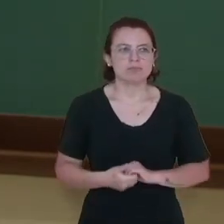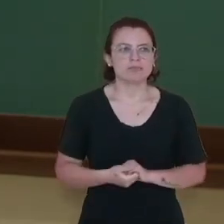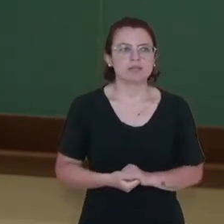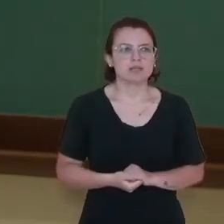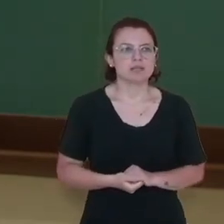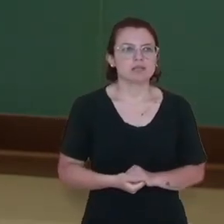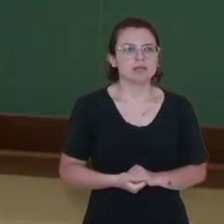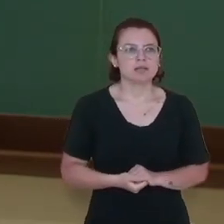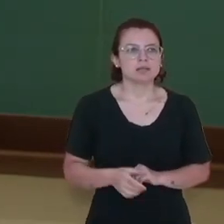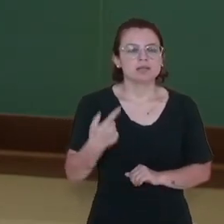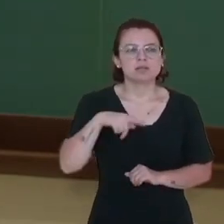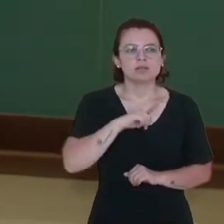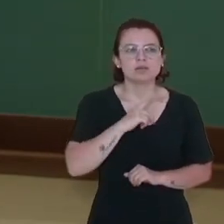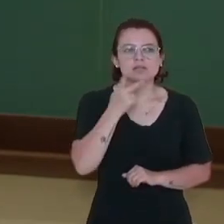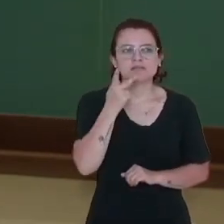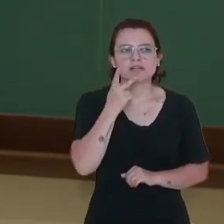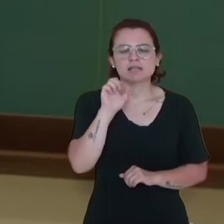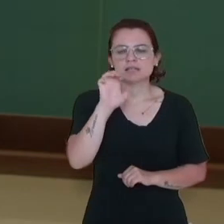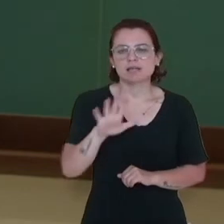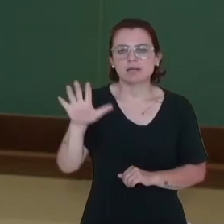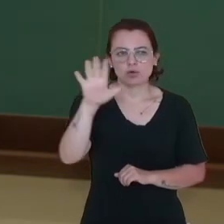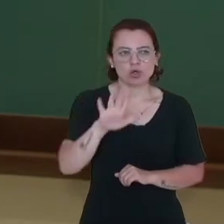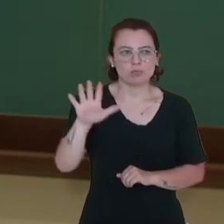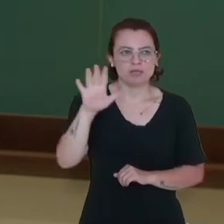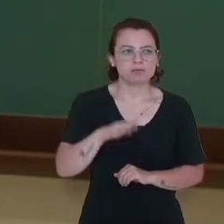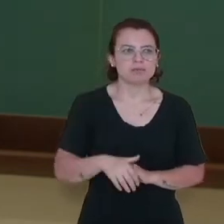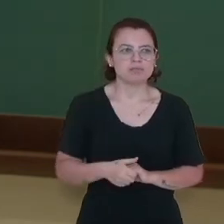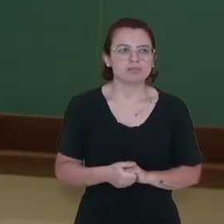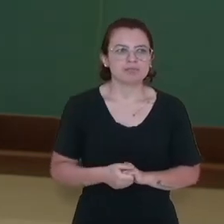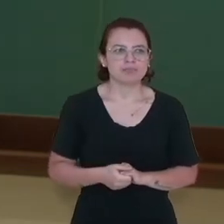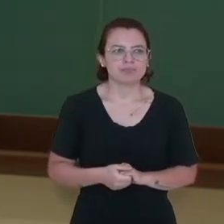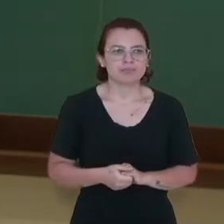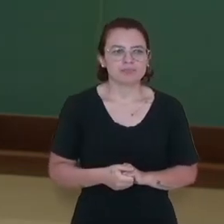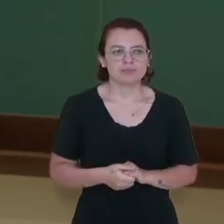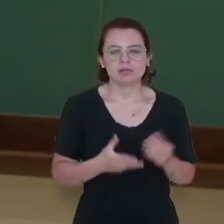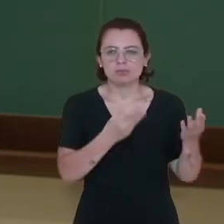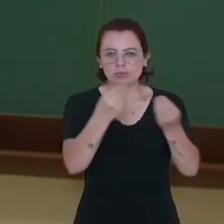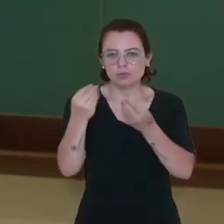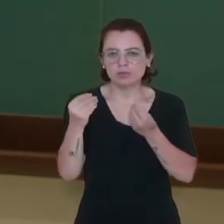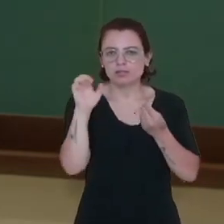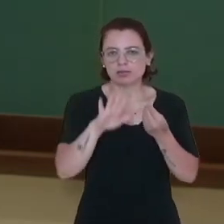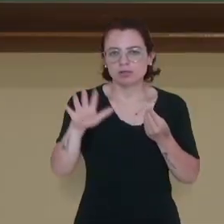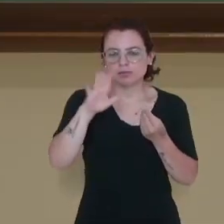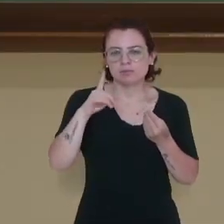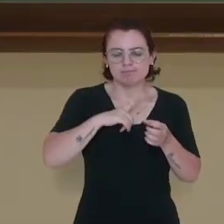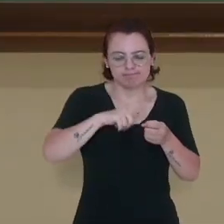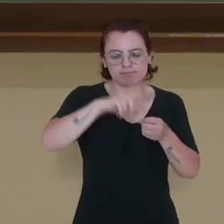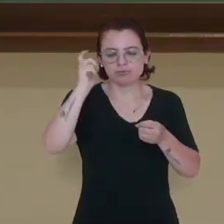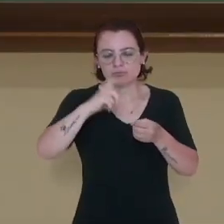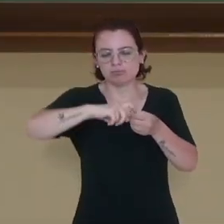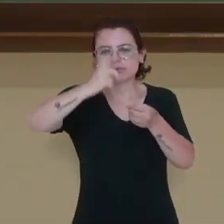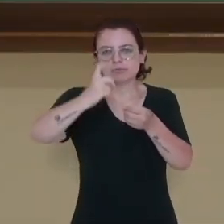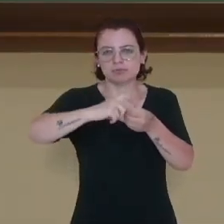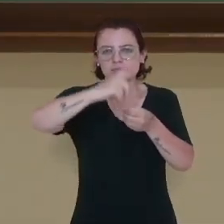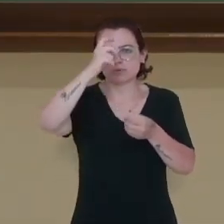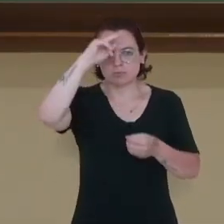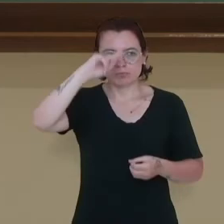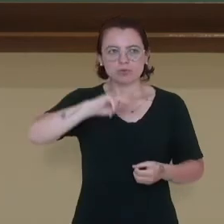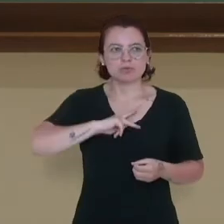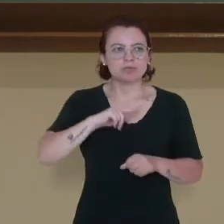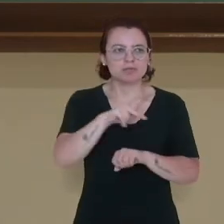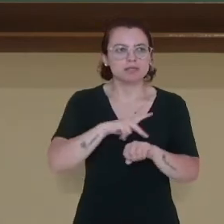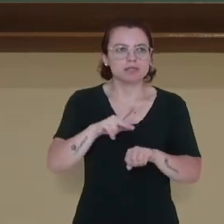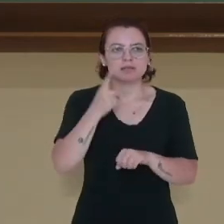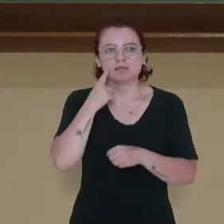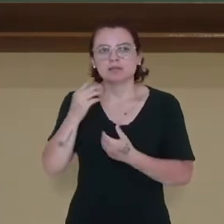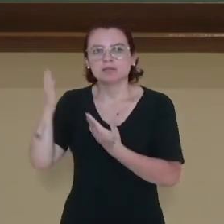Bom, aí vamos falar então da Europa, né? Os conflitos aqui na Europa, olha só, muitos países querem ficar independentes na Europa. Então repare ali então no mapinha,